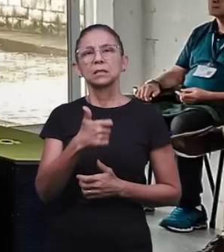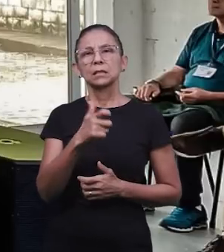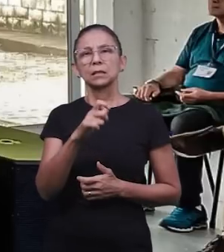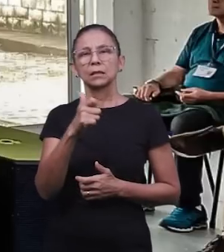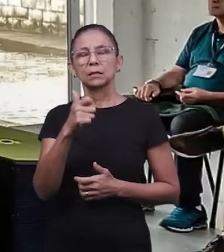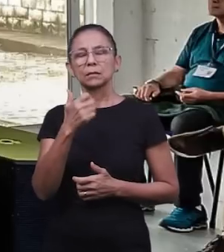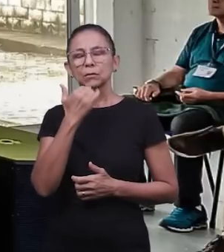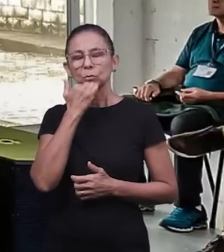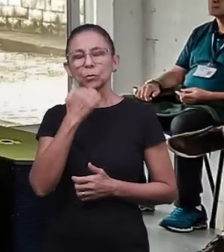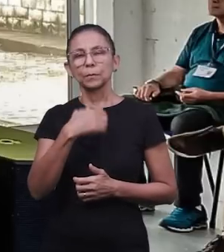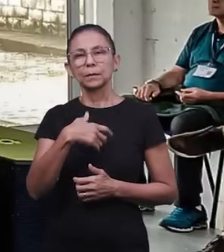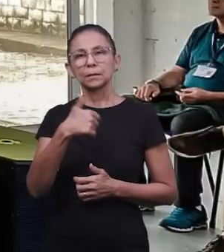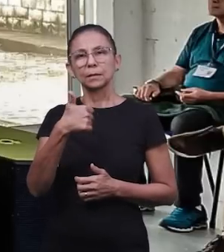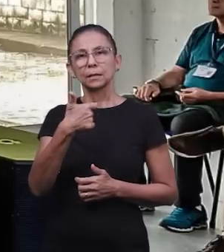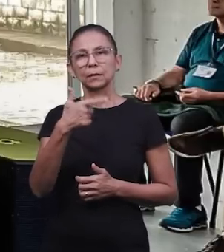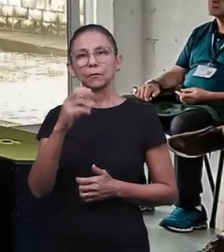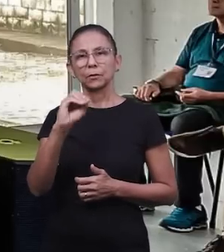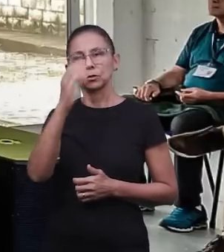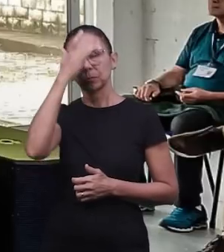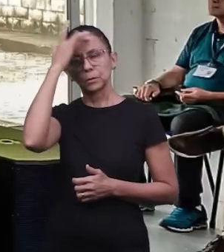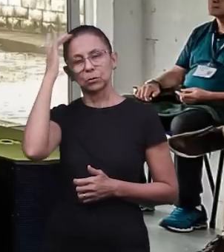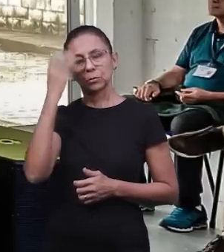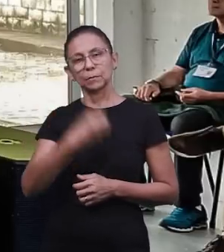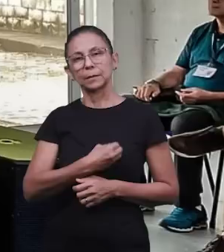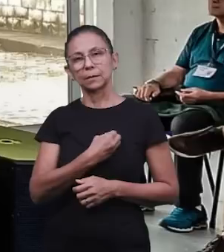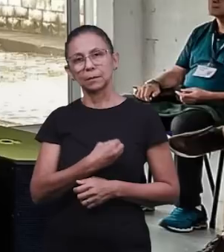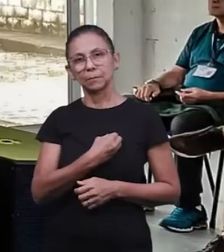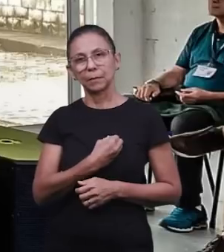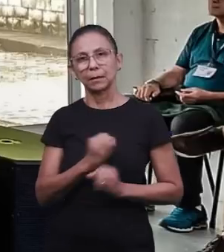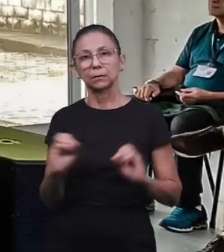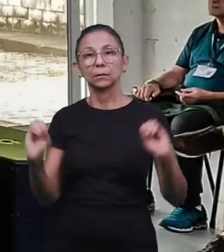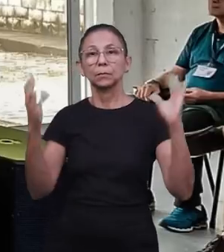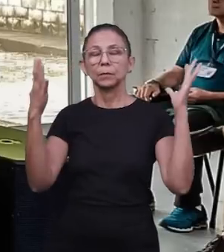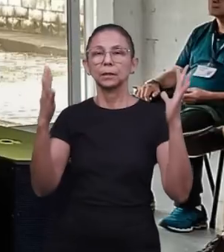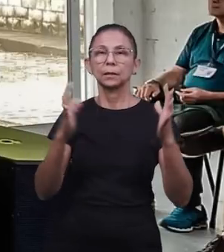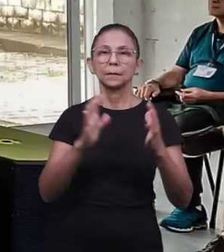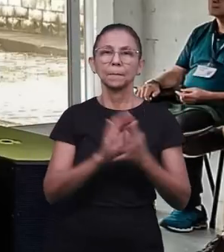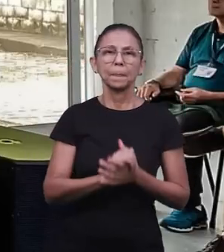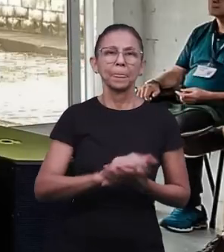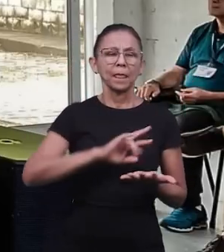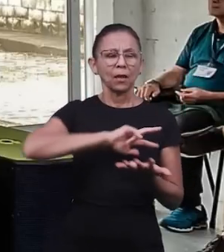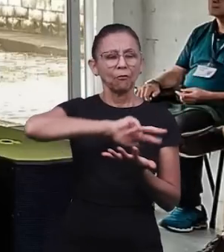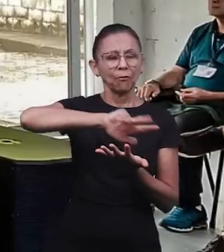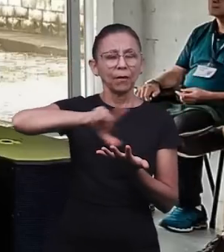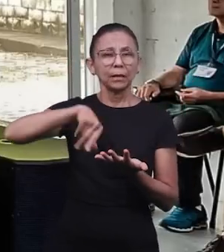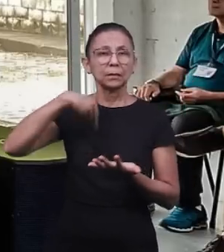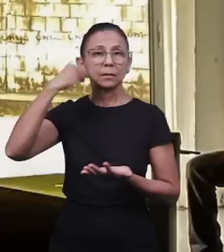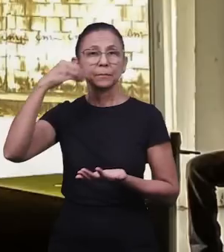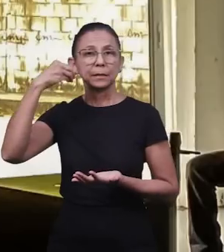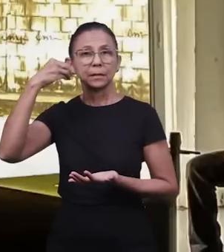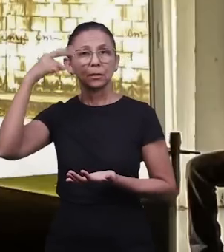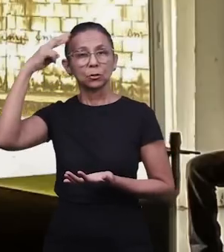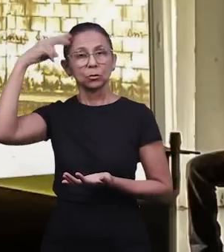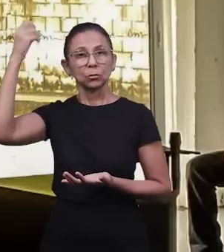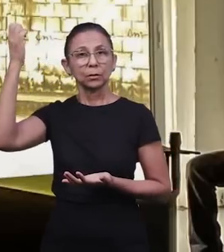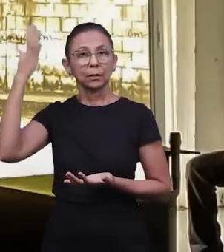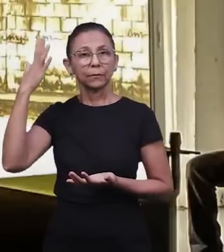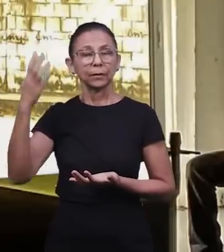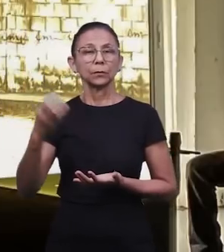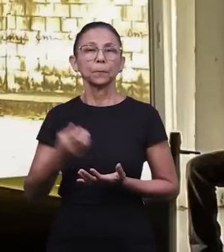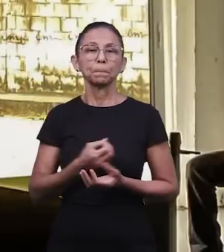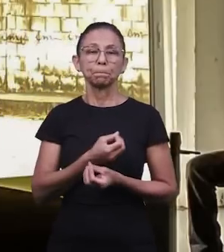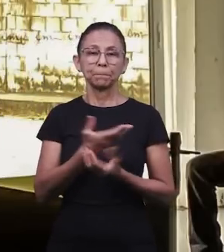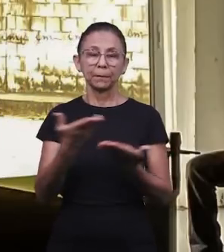115 pessoas participaram do evento. No período da manhã, foram relatadas diversas experiências que o